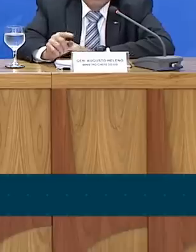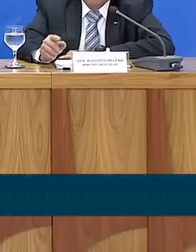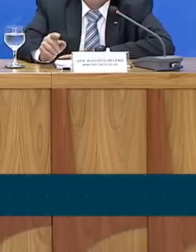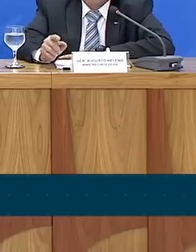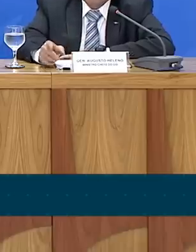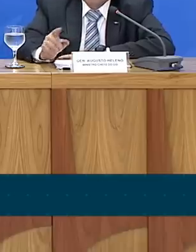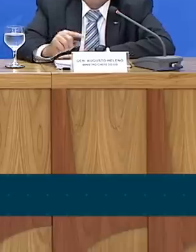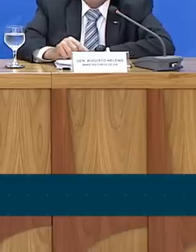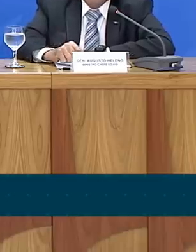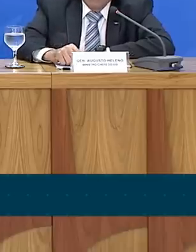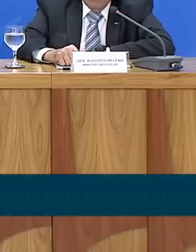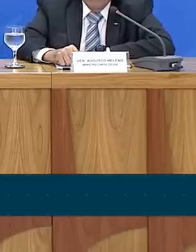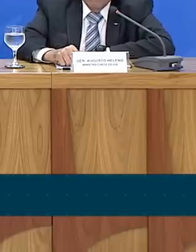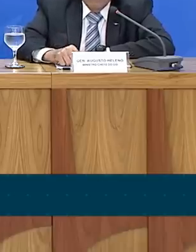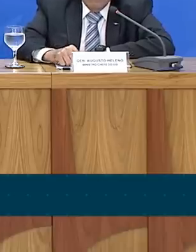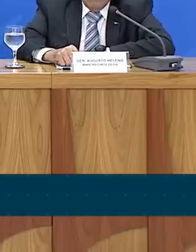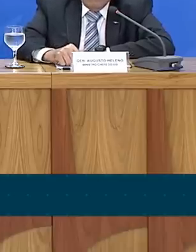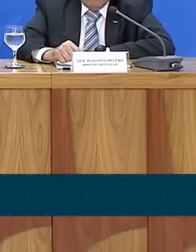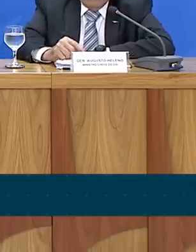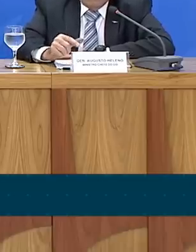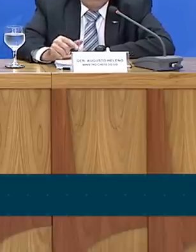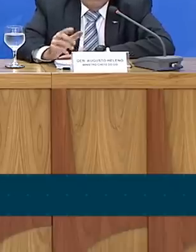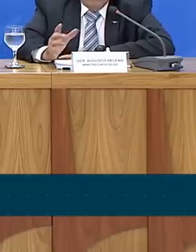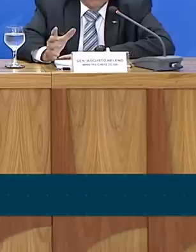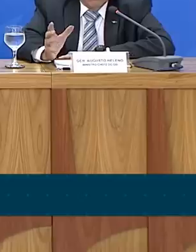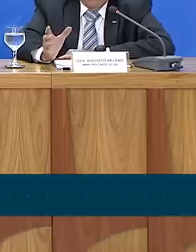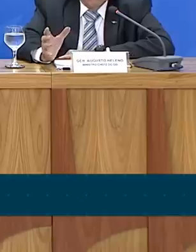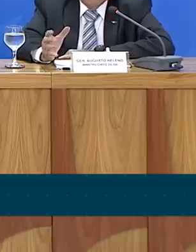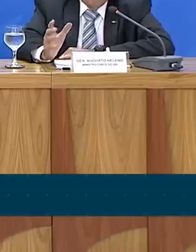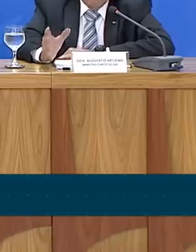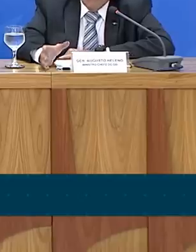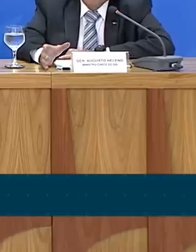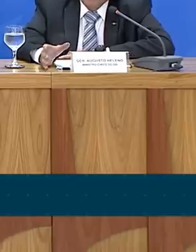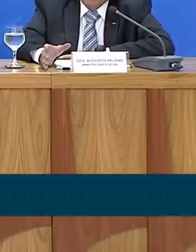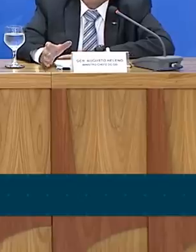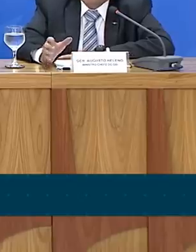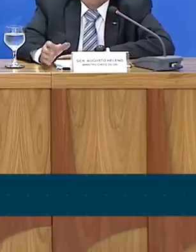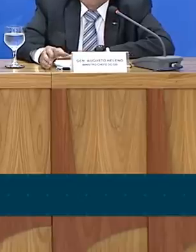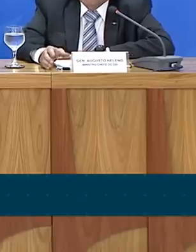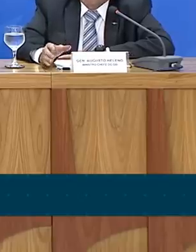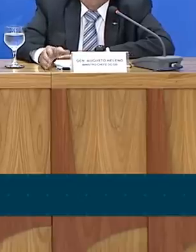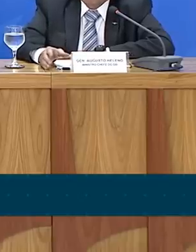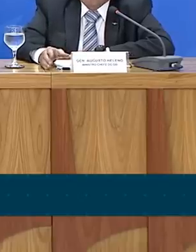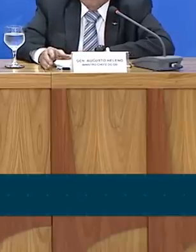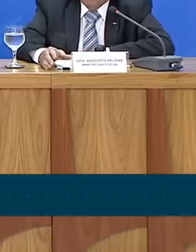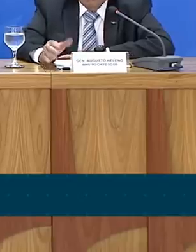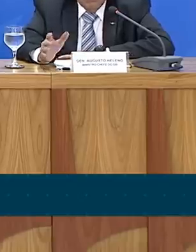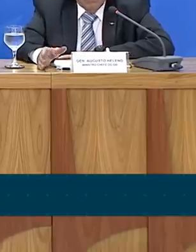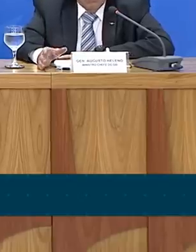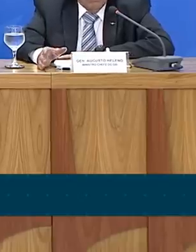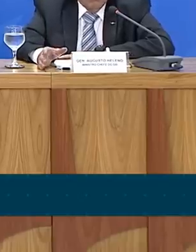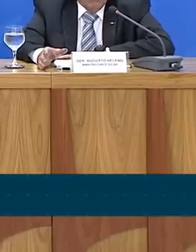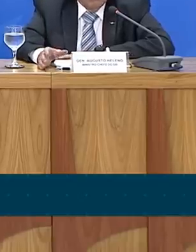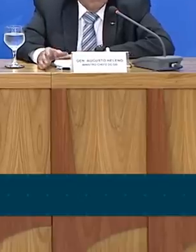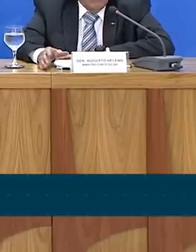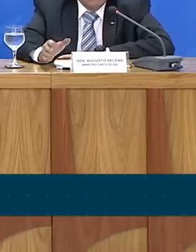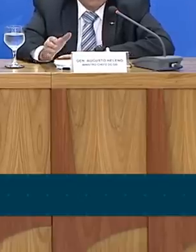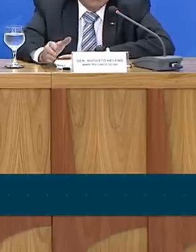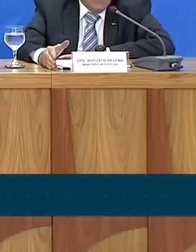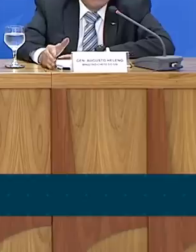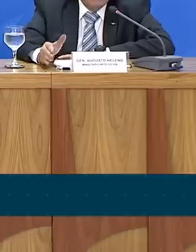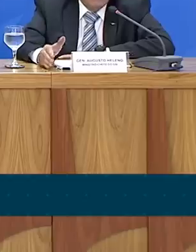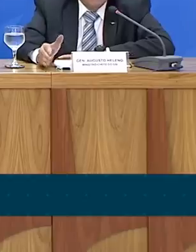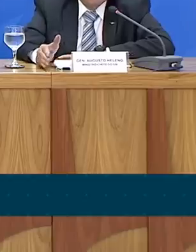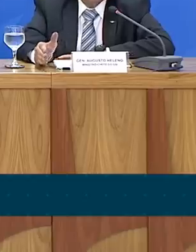fica muito difícil resgatar então isso é o que nos aflige muito é a falta eu tenho dito isso muita gente de